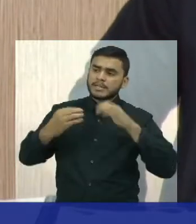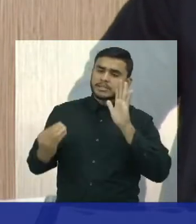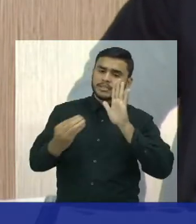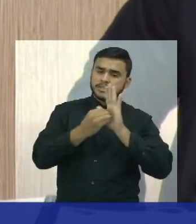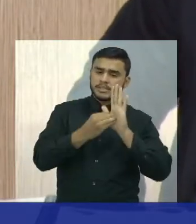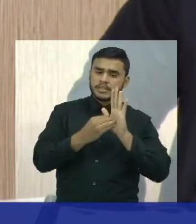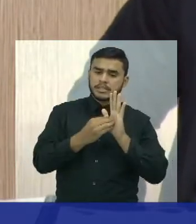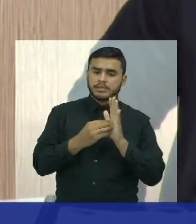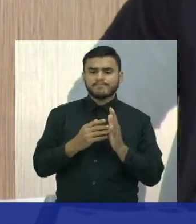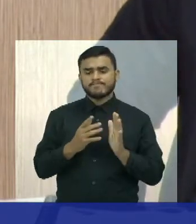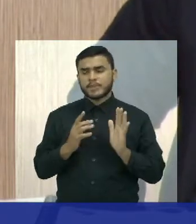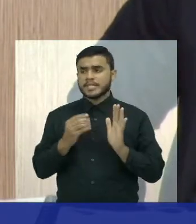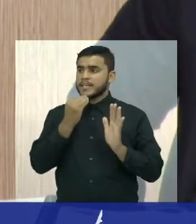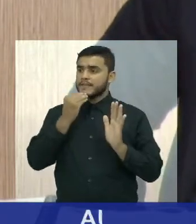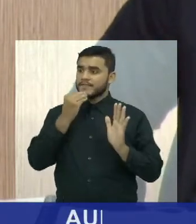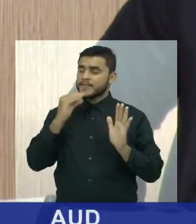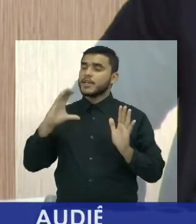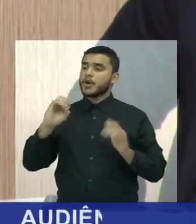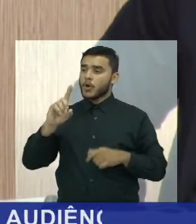alguma